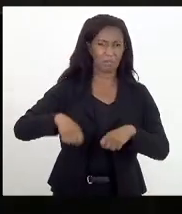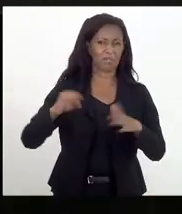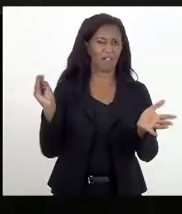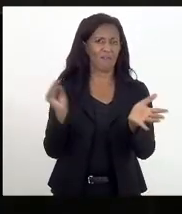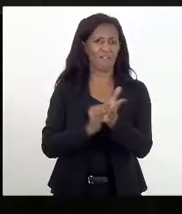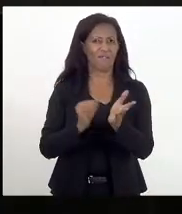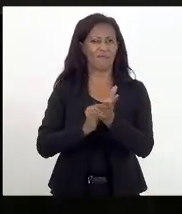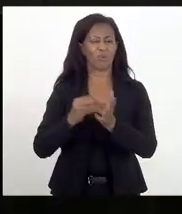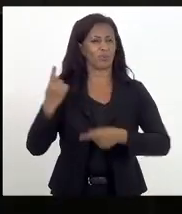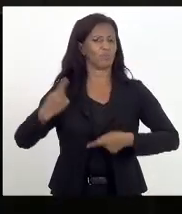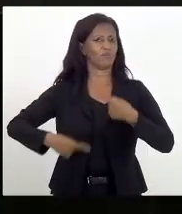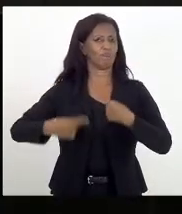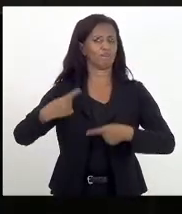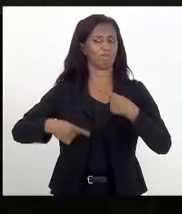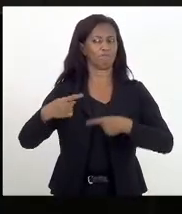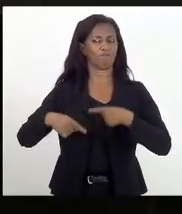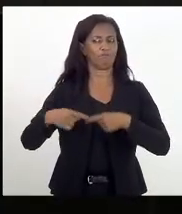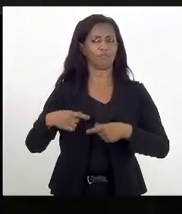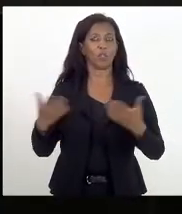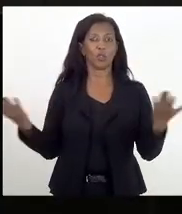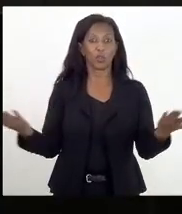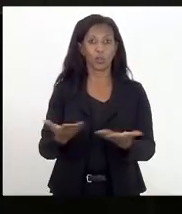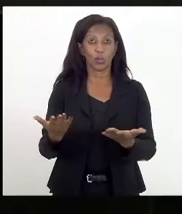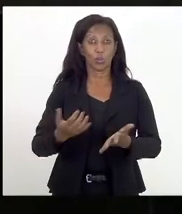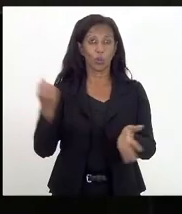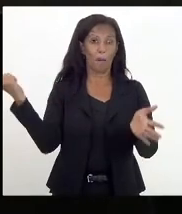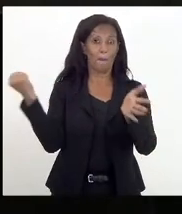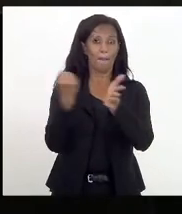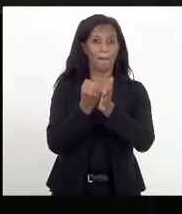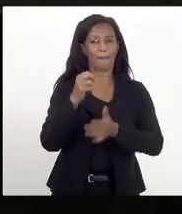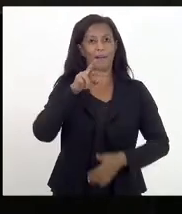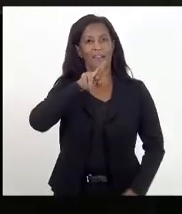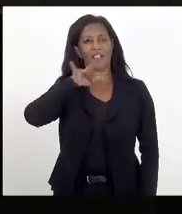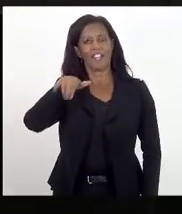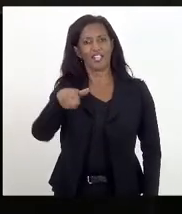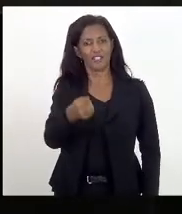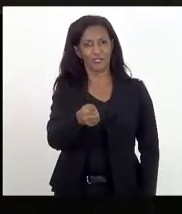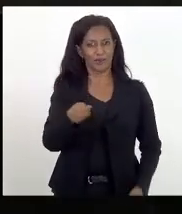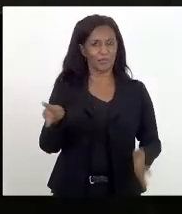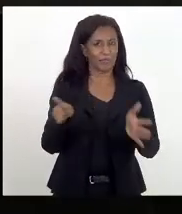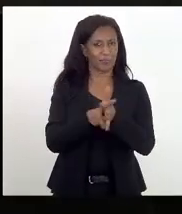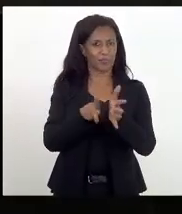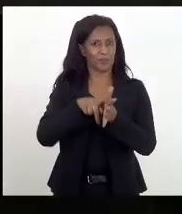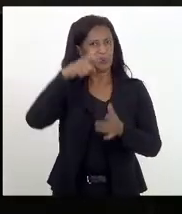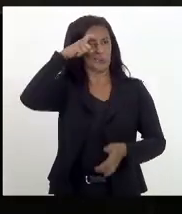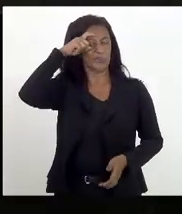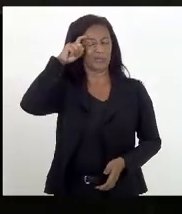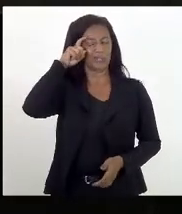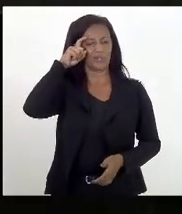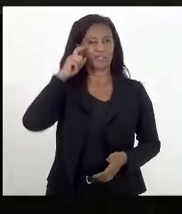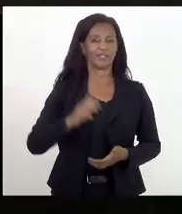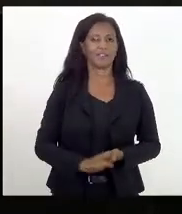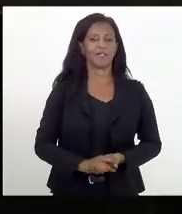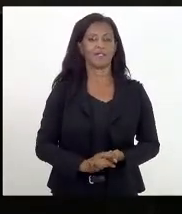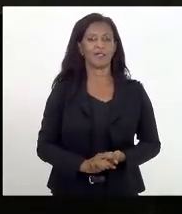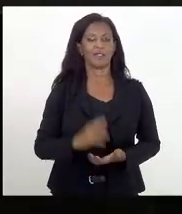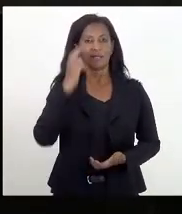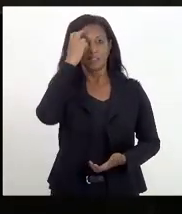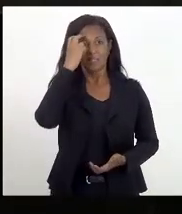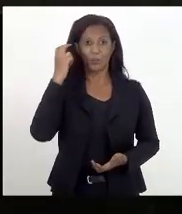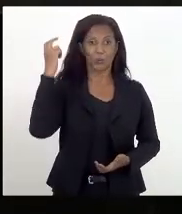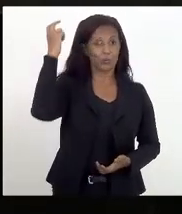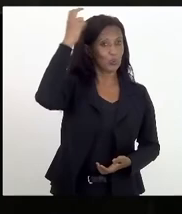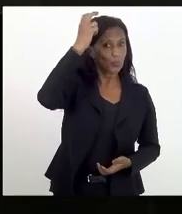ausência de política de transporte hoje atendida no pacto RJ afirmar o pão de Castro da cultura